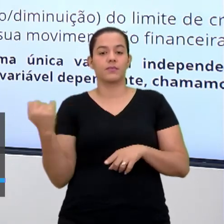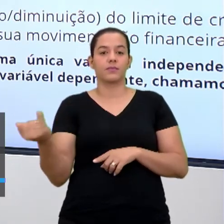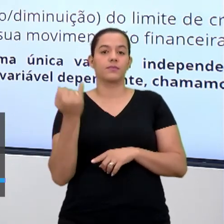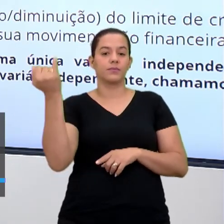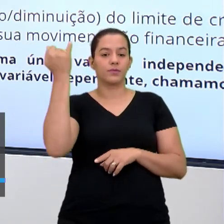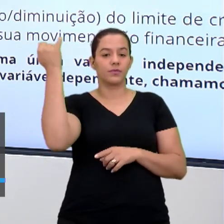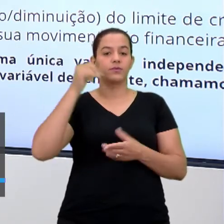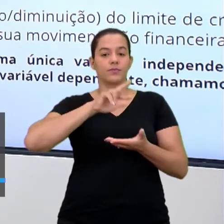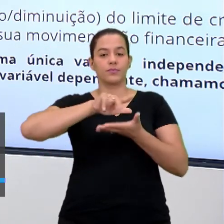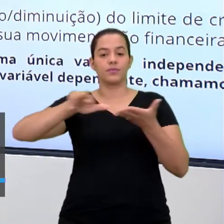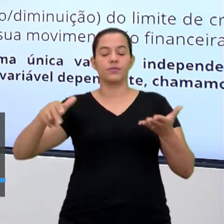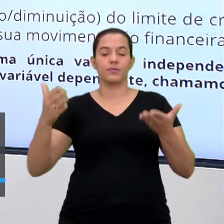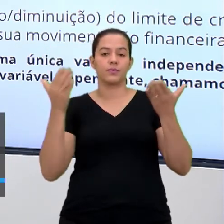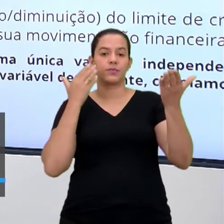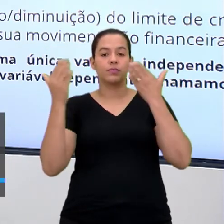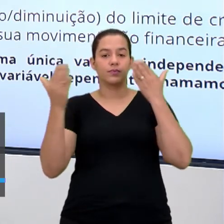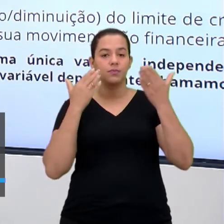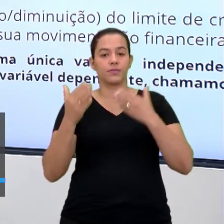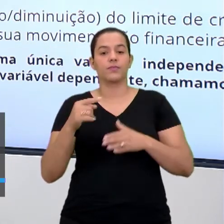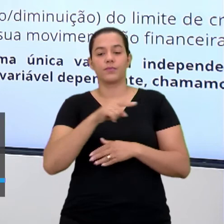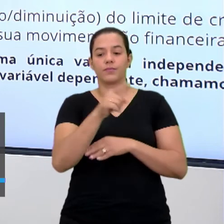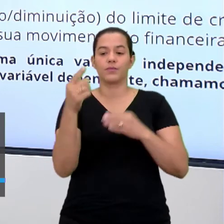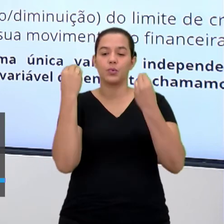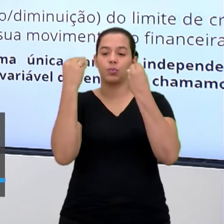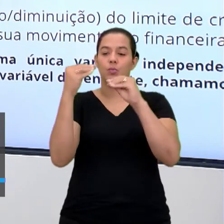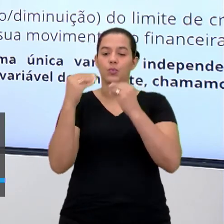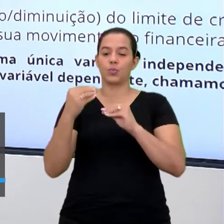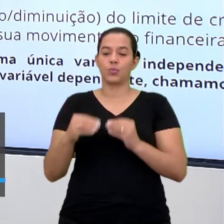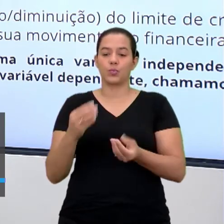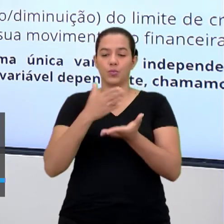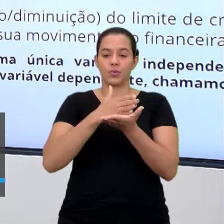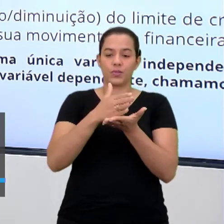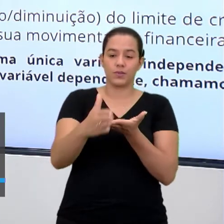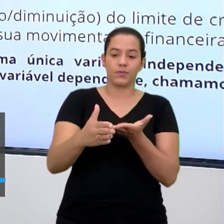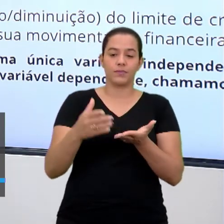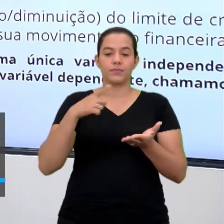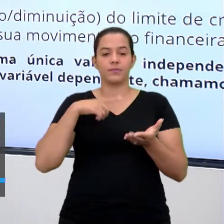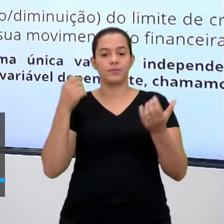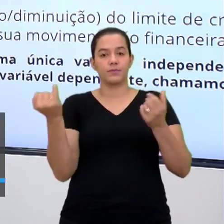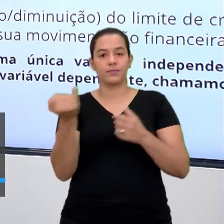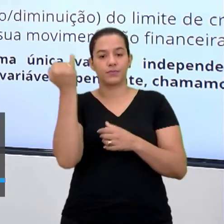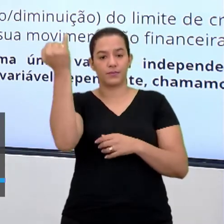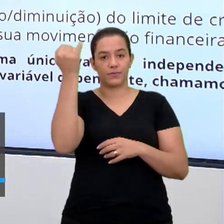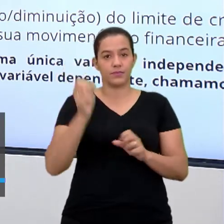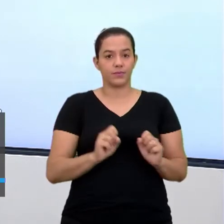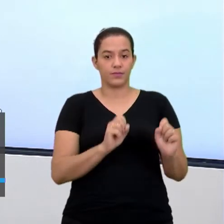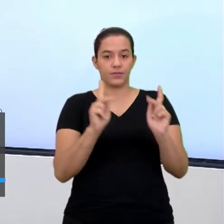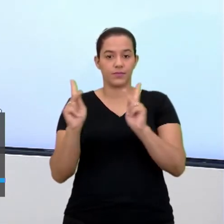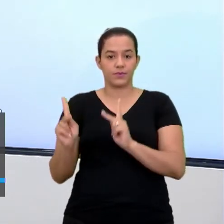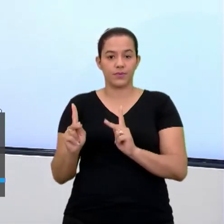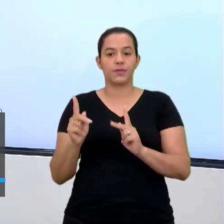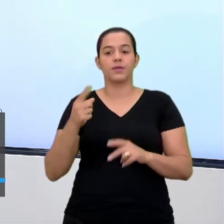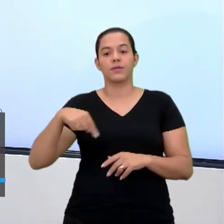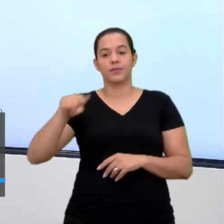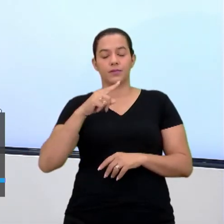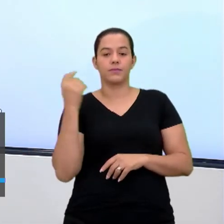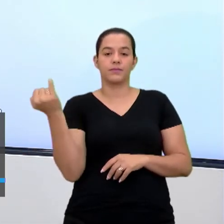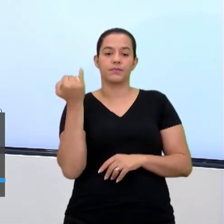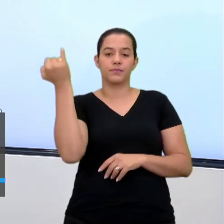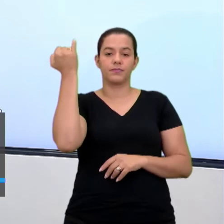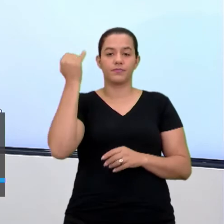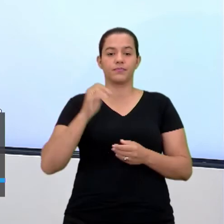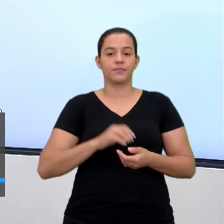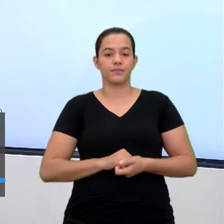essas comparações, aí você estabelece, né, o princípio aí da regressão linear. Tudo bem? Então é essa a ideia. No modelo